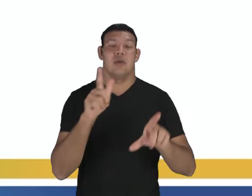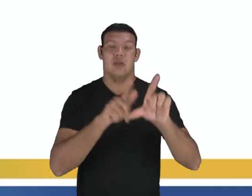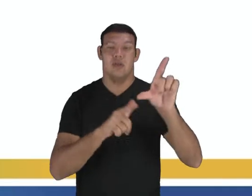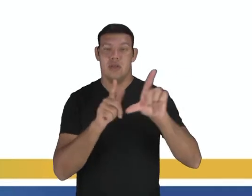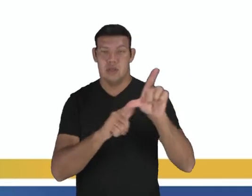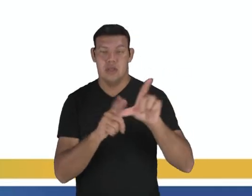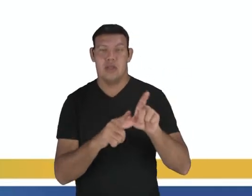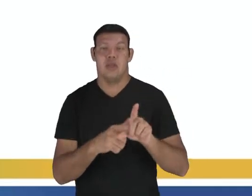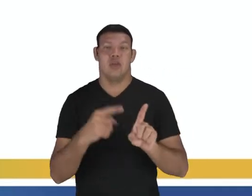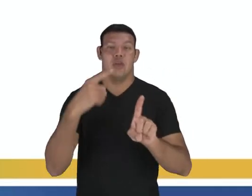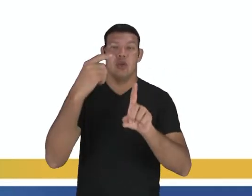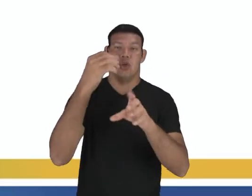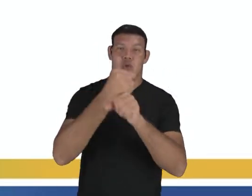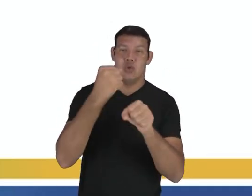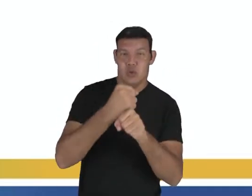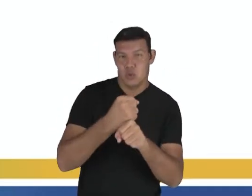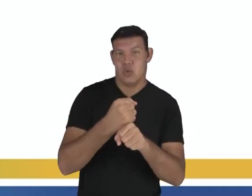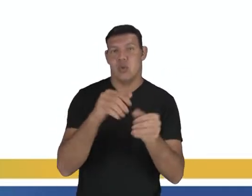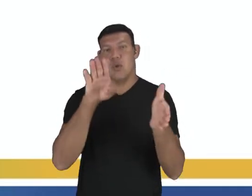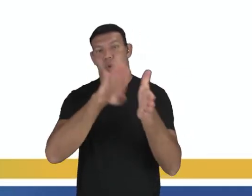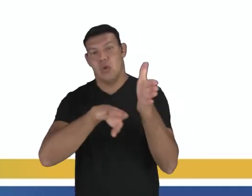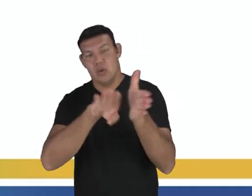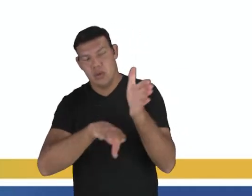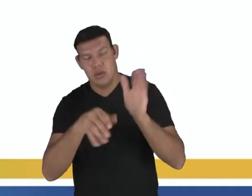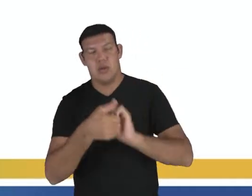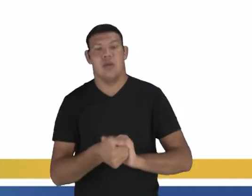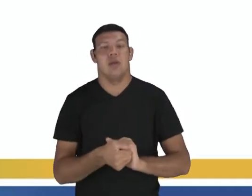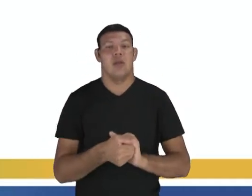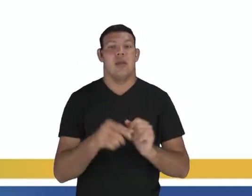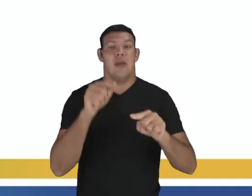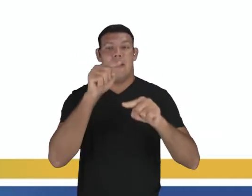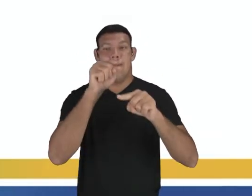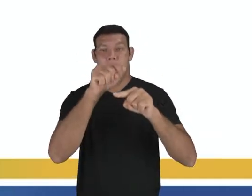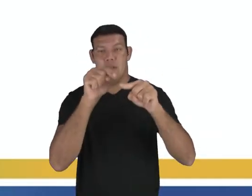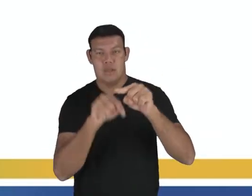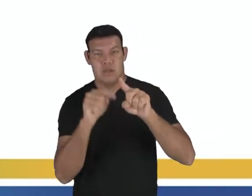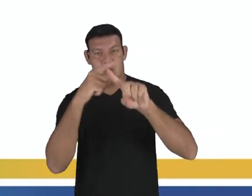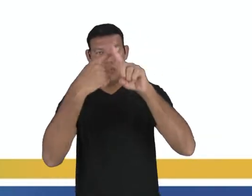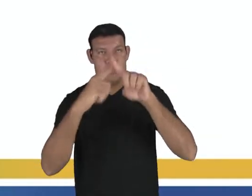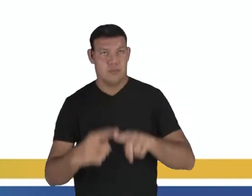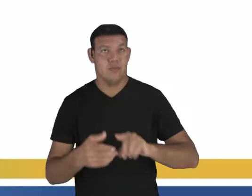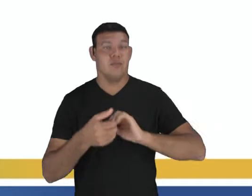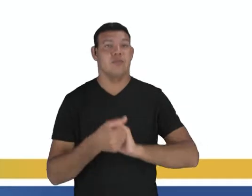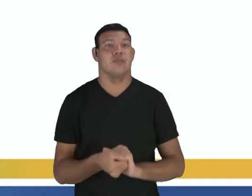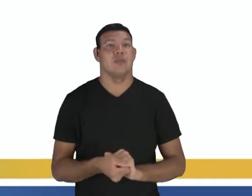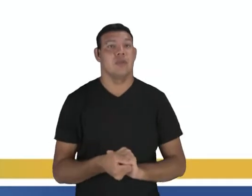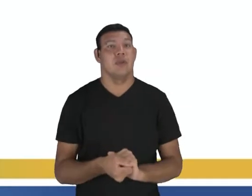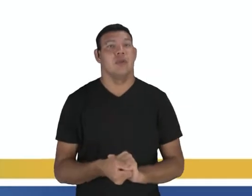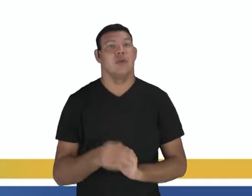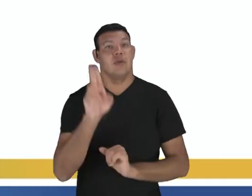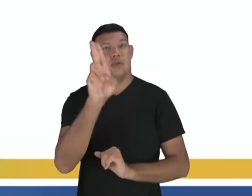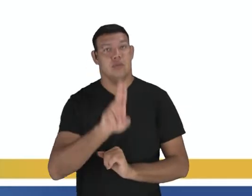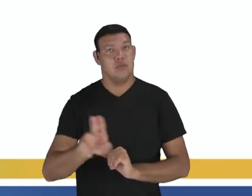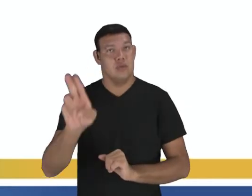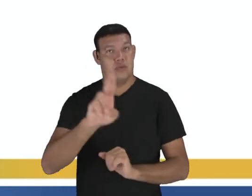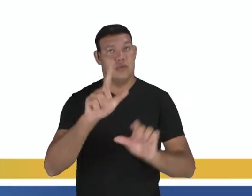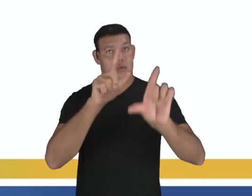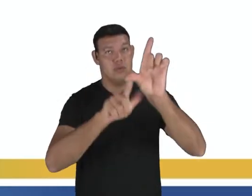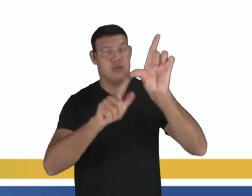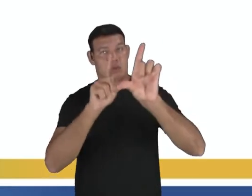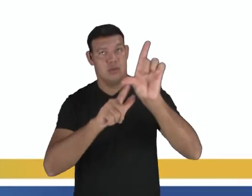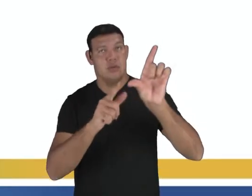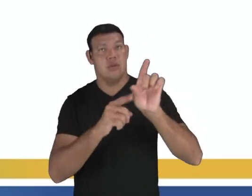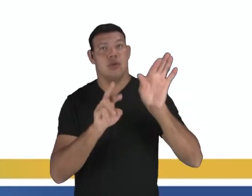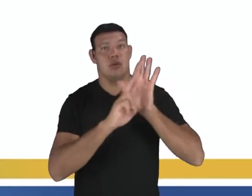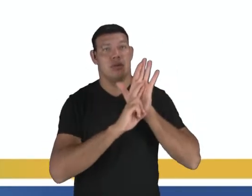assim? O uso de letras para representar números desconhecidos facilita a tradução de sentenças escritas em linguagem